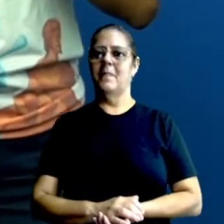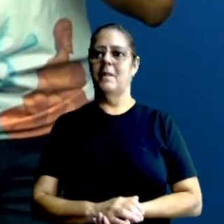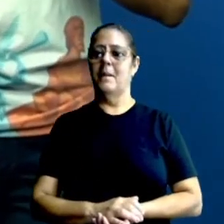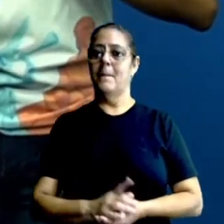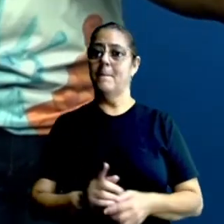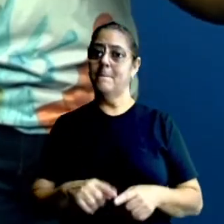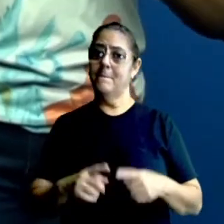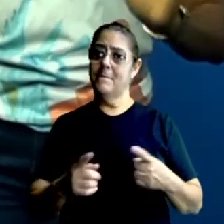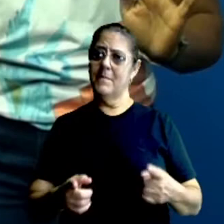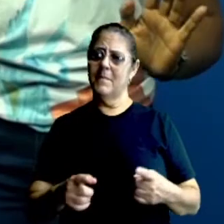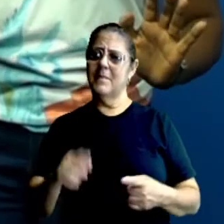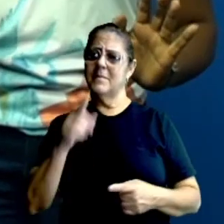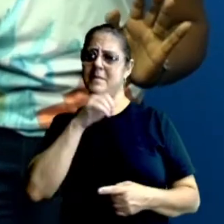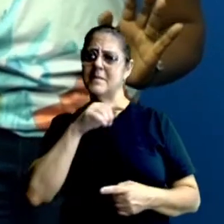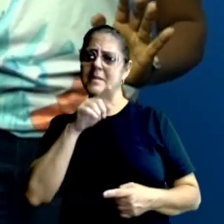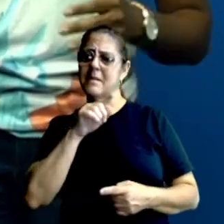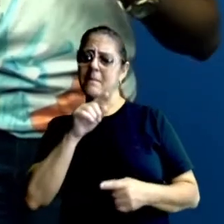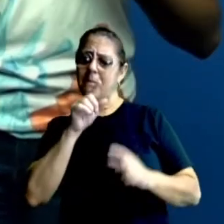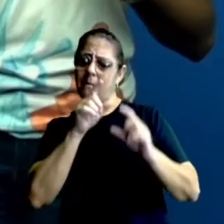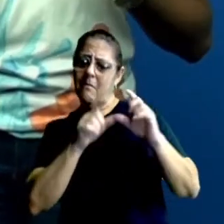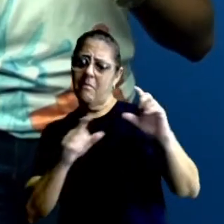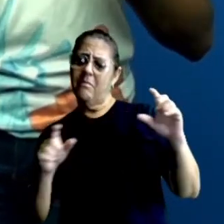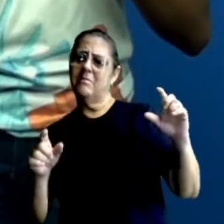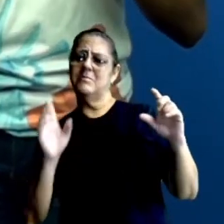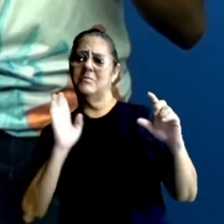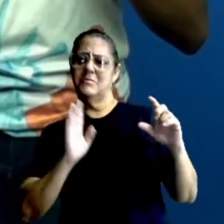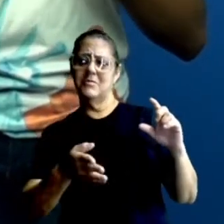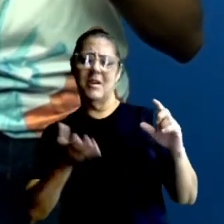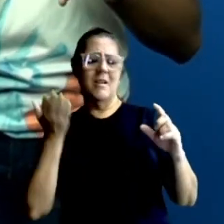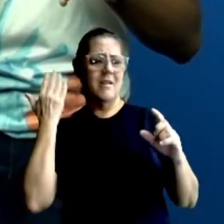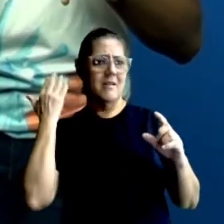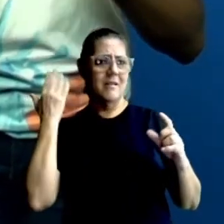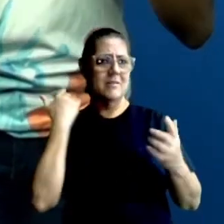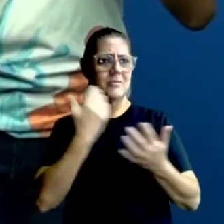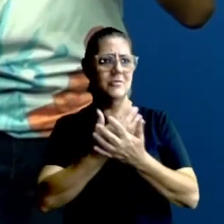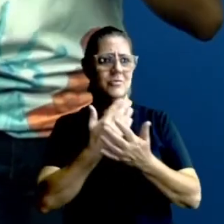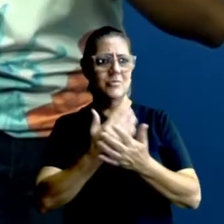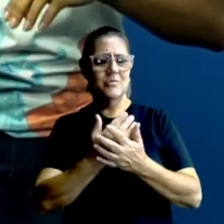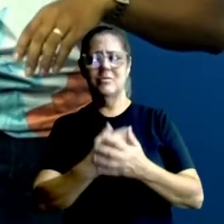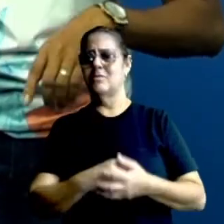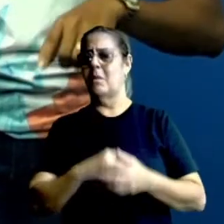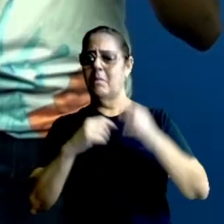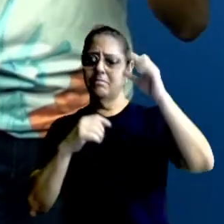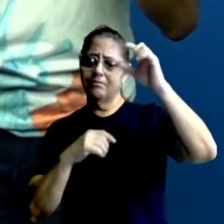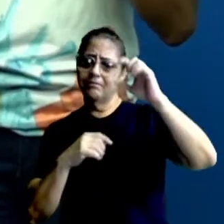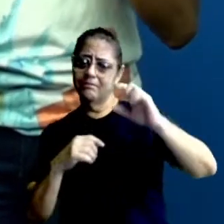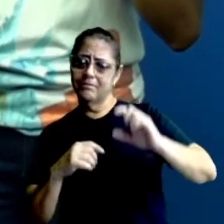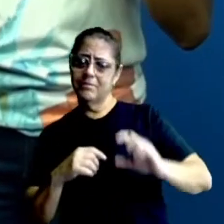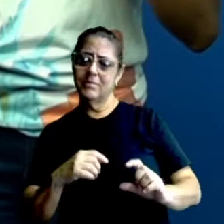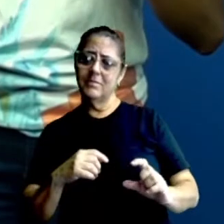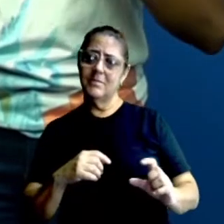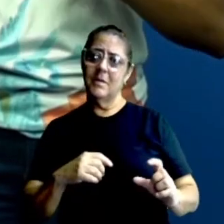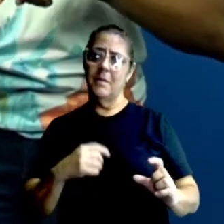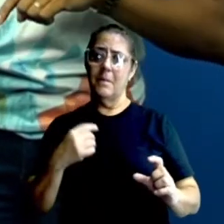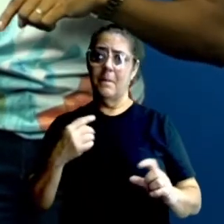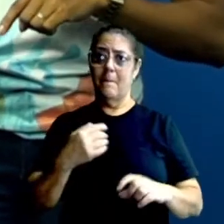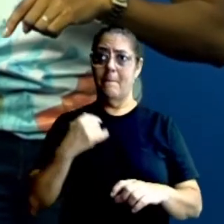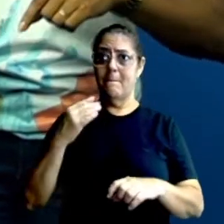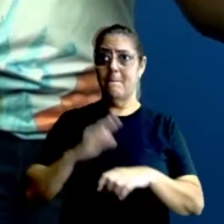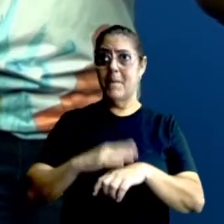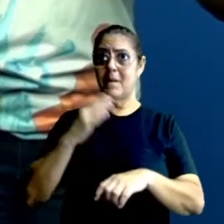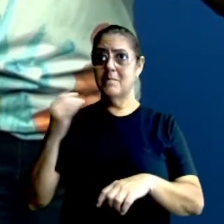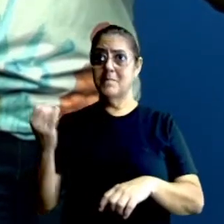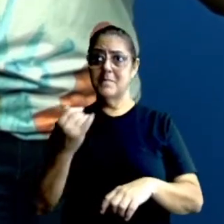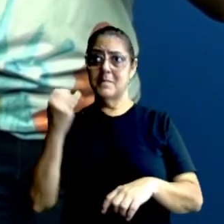mas essas aí vocês já viram né você que já teve uma aula sobre isso mas a gente precisa sempre